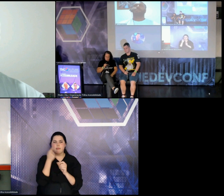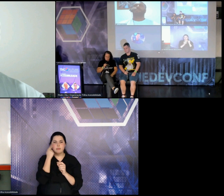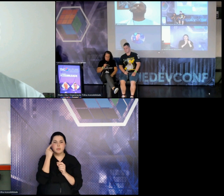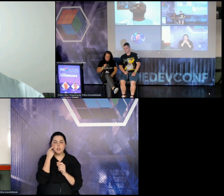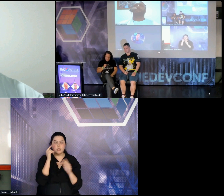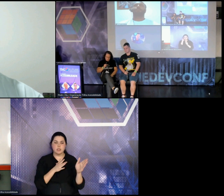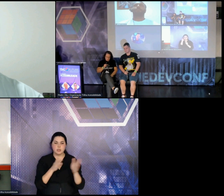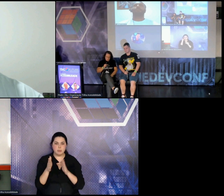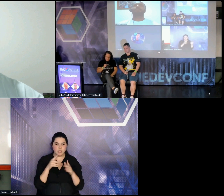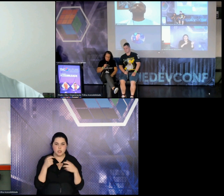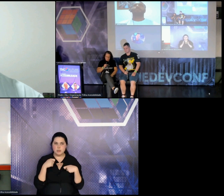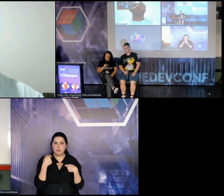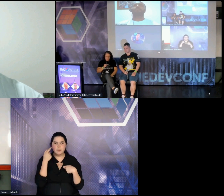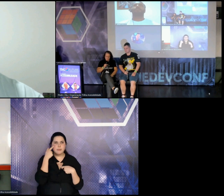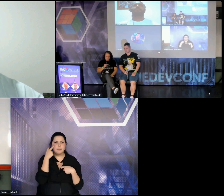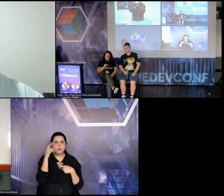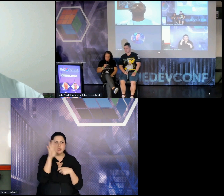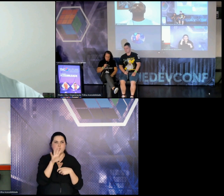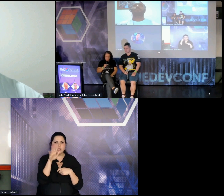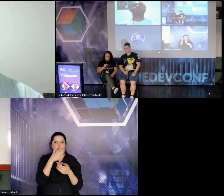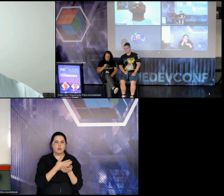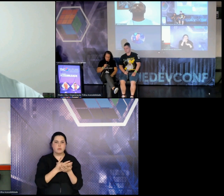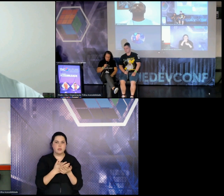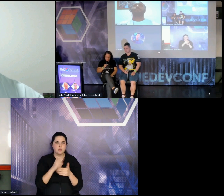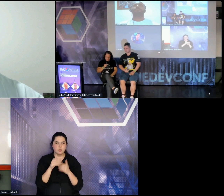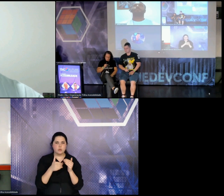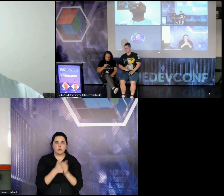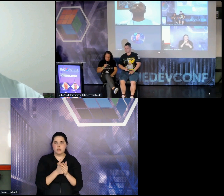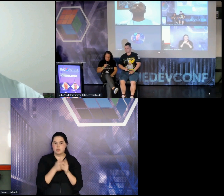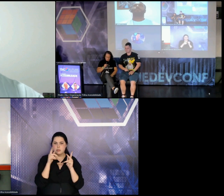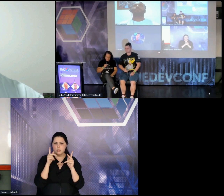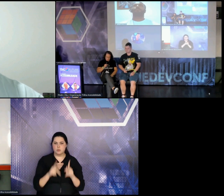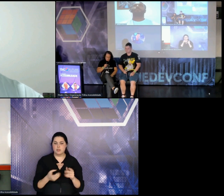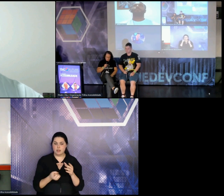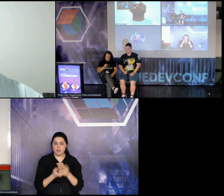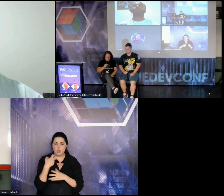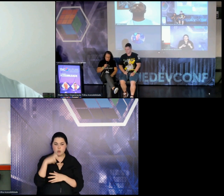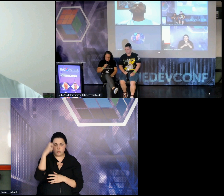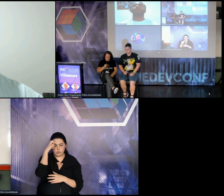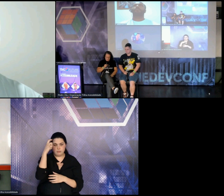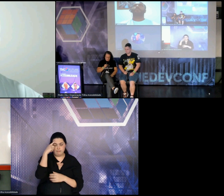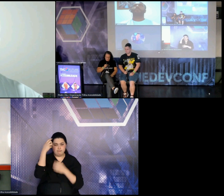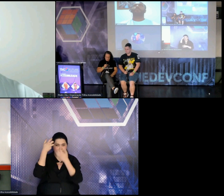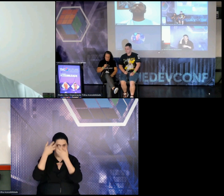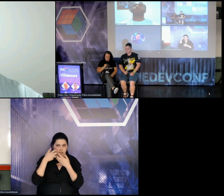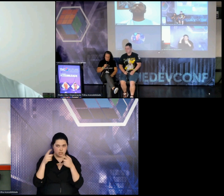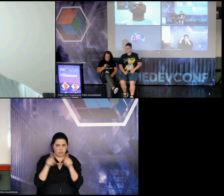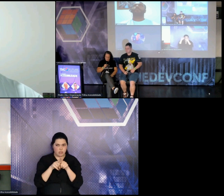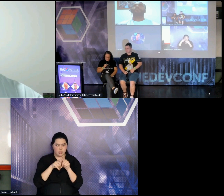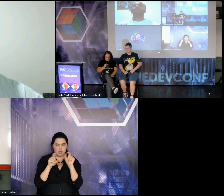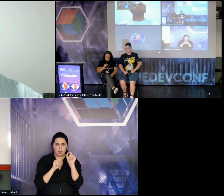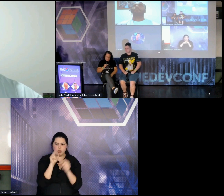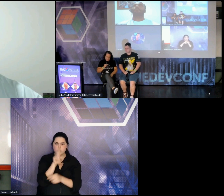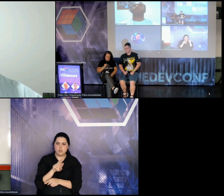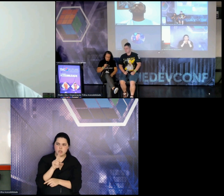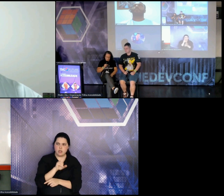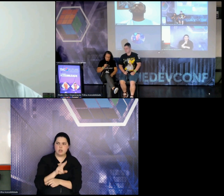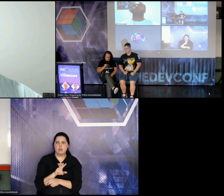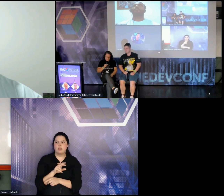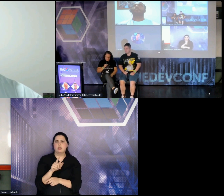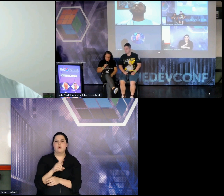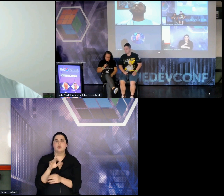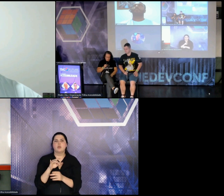a acessibilidade tem que ser pensada desde o início, com todos. Criar essa cultura de pensar em quem vai usar e que não é só